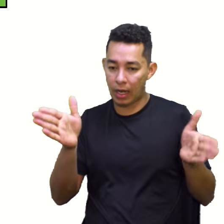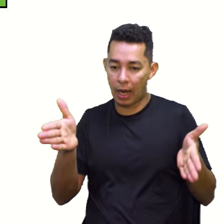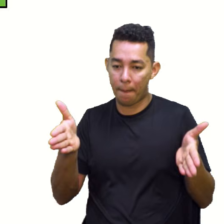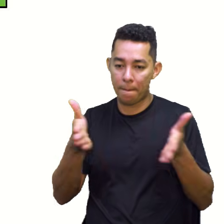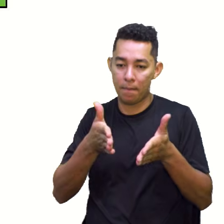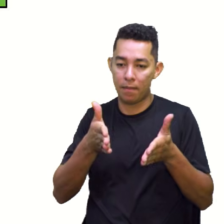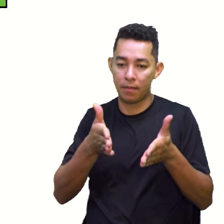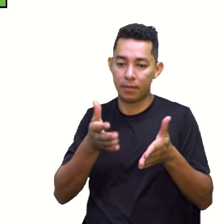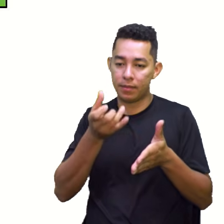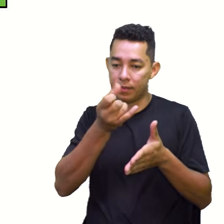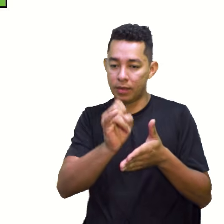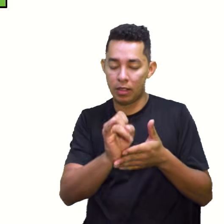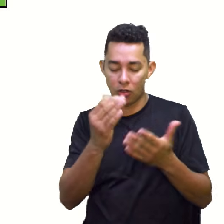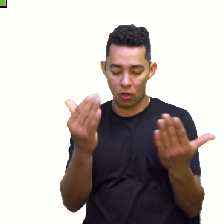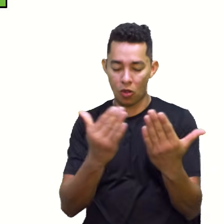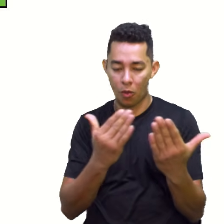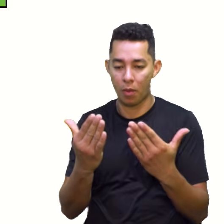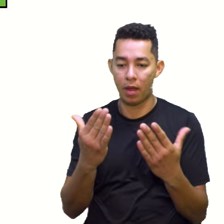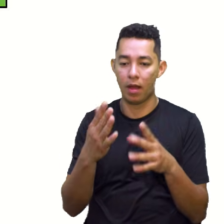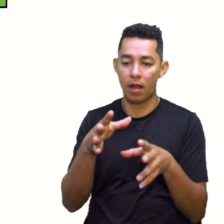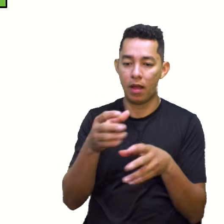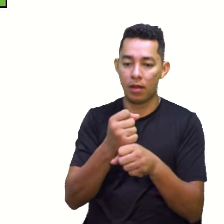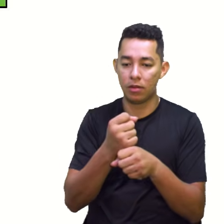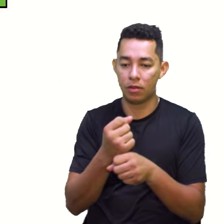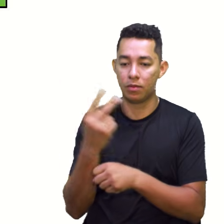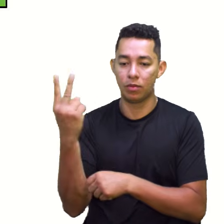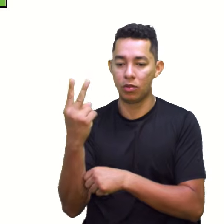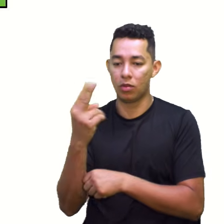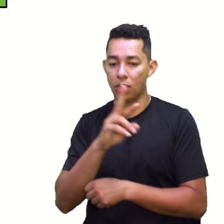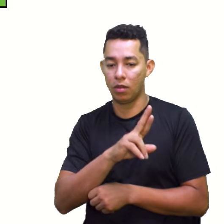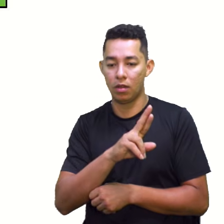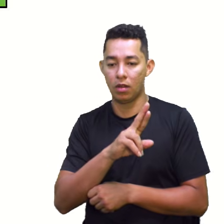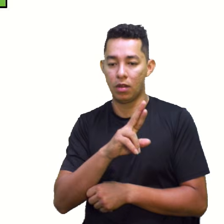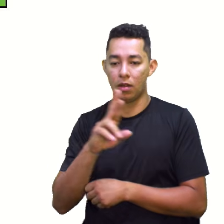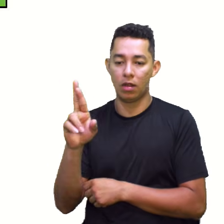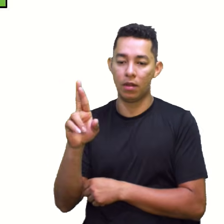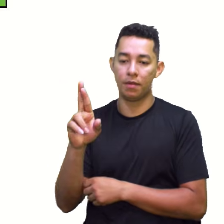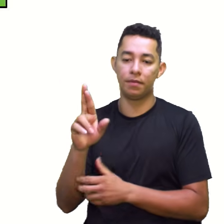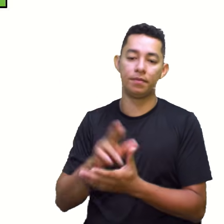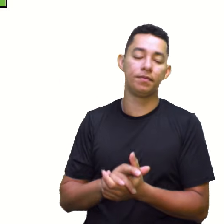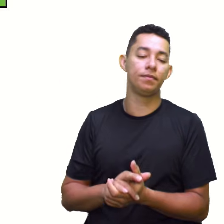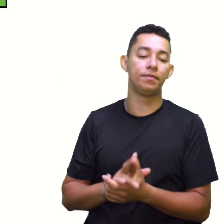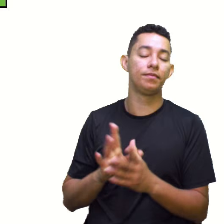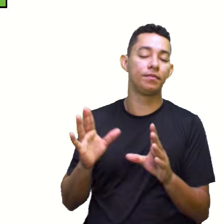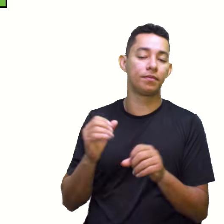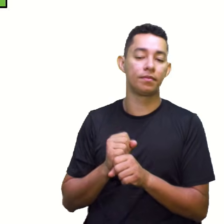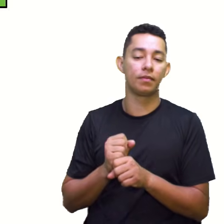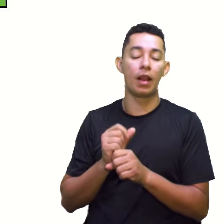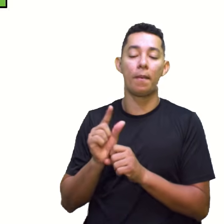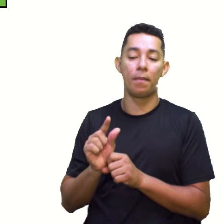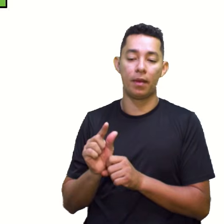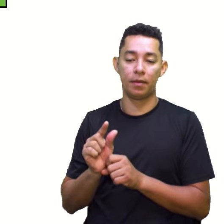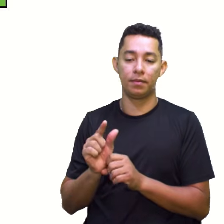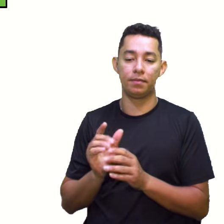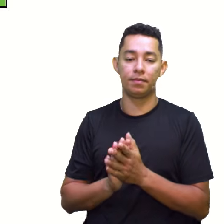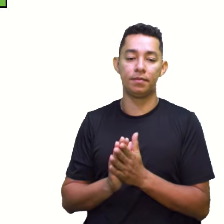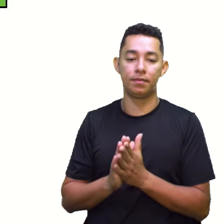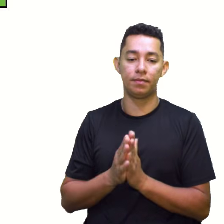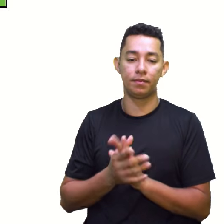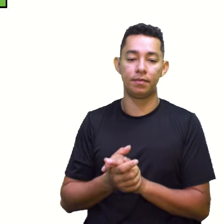que a soma entre os dois raios. Fiz a distância entre os dois centros. Essa distância